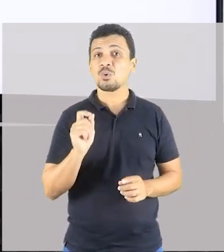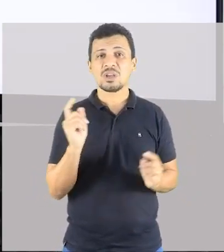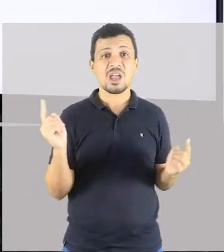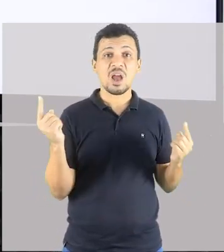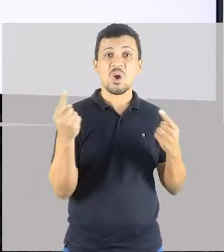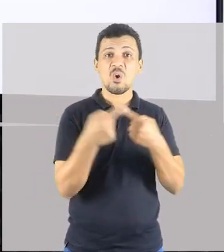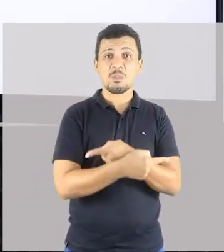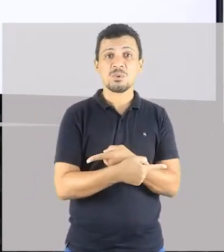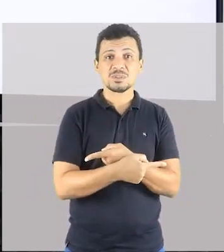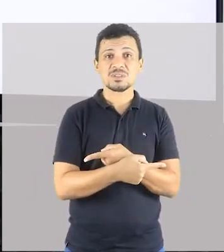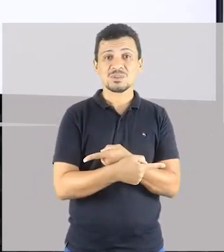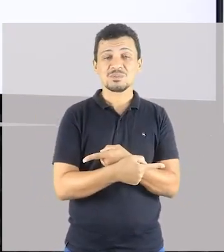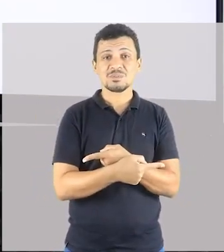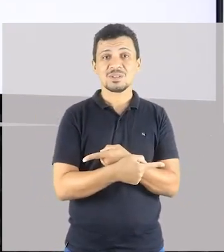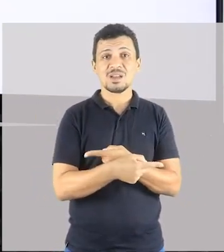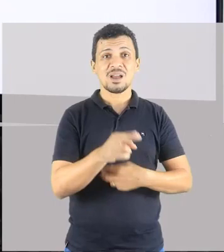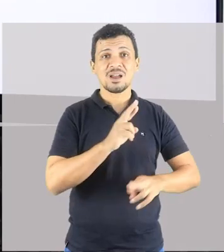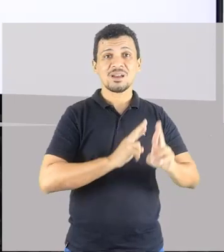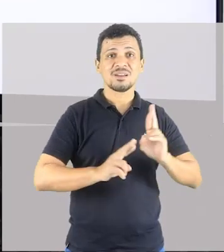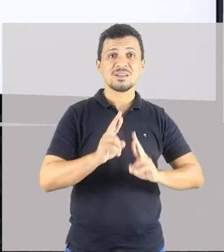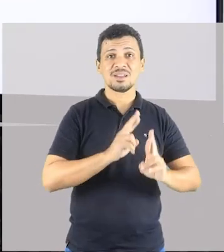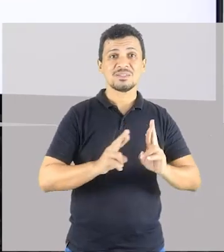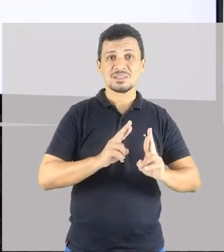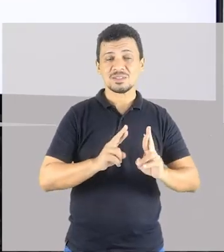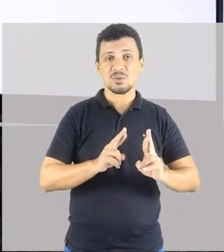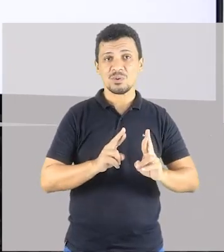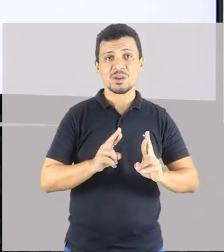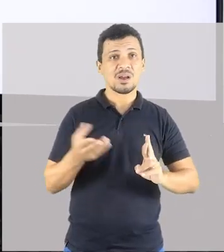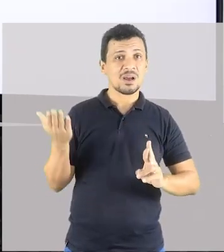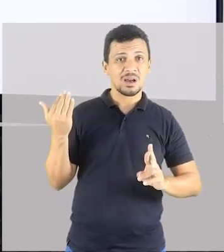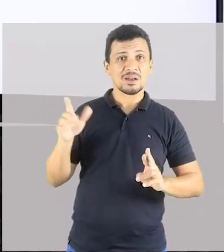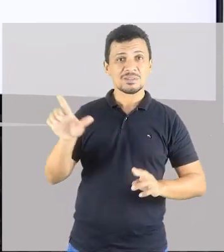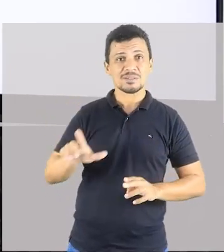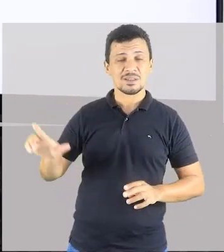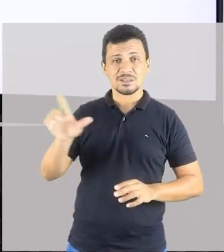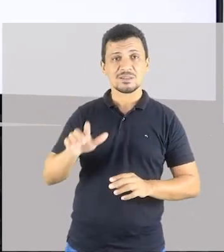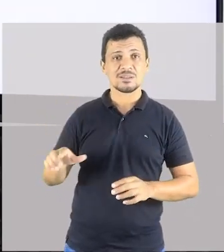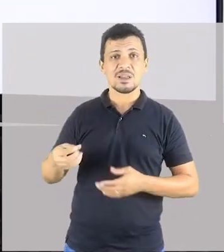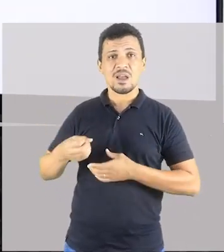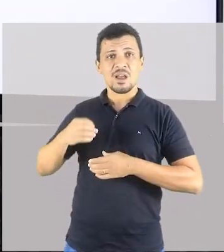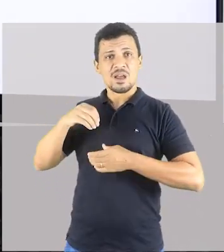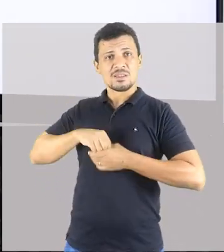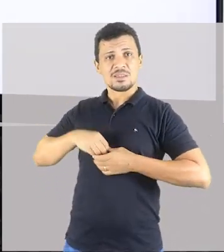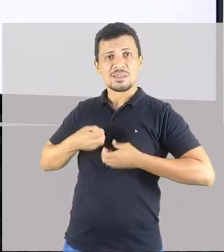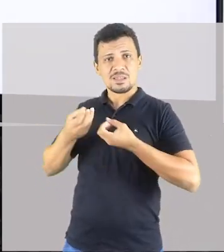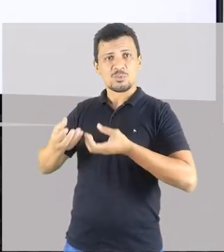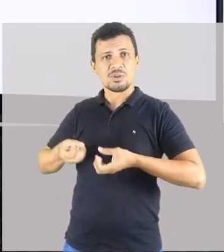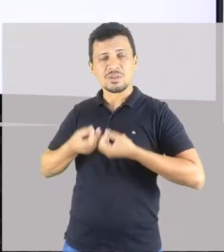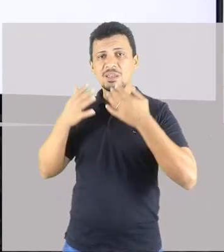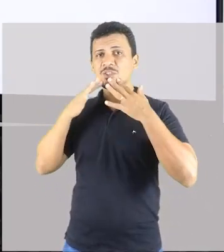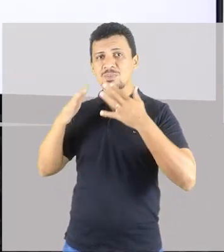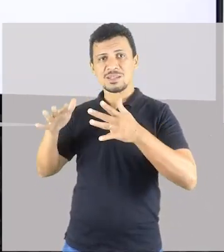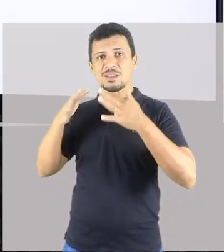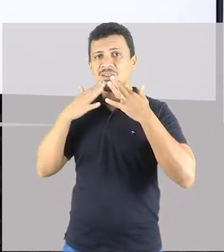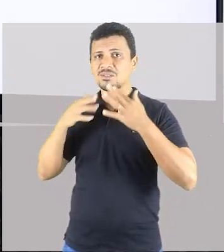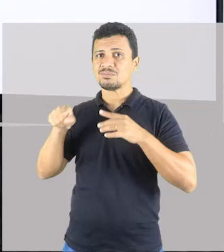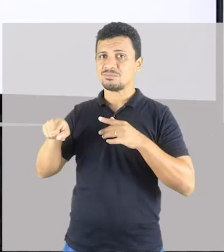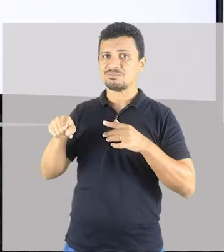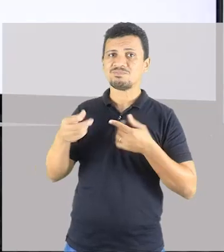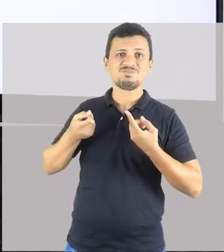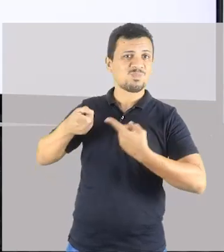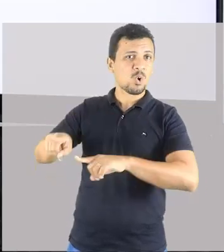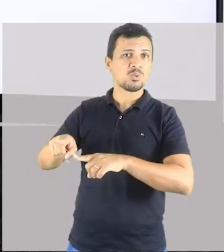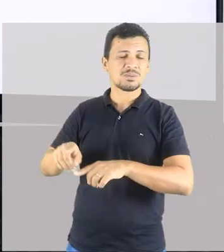oposição, né, em relação às escolas anteriores, como o naturalismo, como o parnasianismo, o simbolismo. Aqui nós vamos ter,